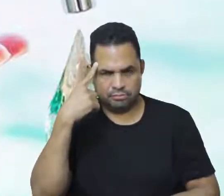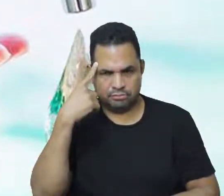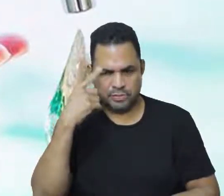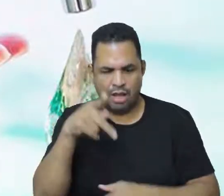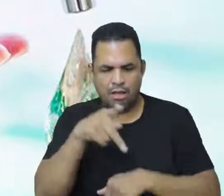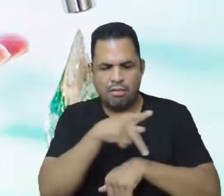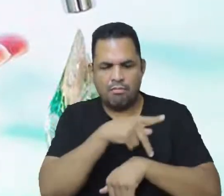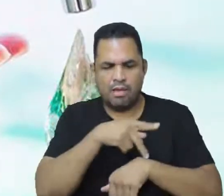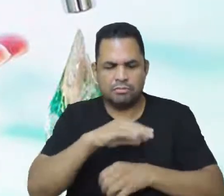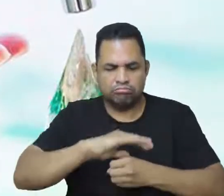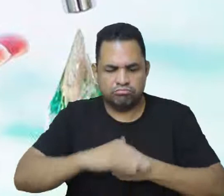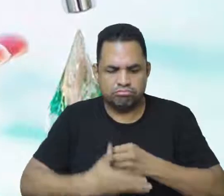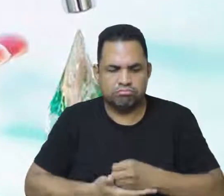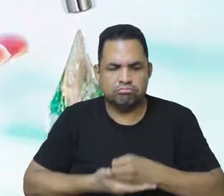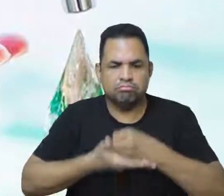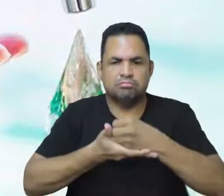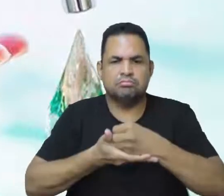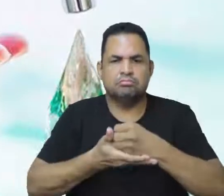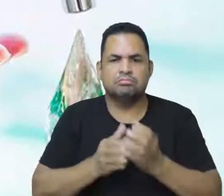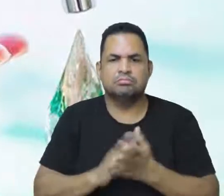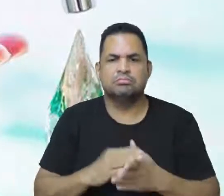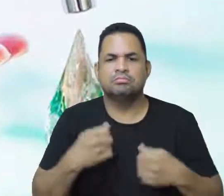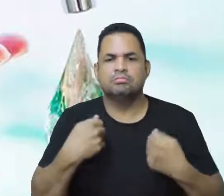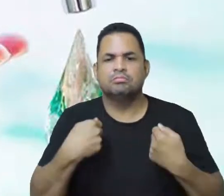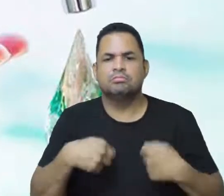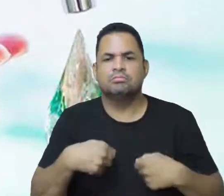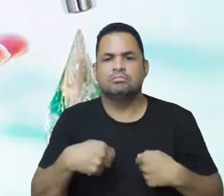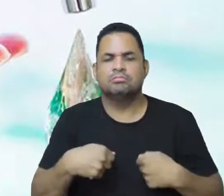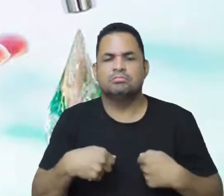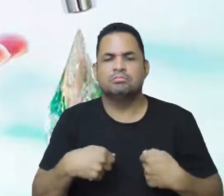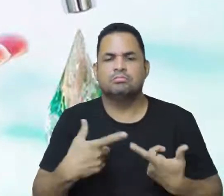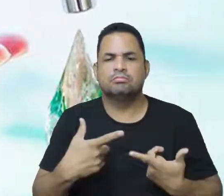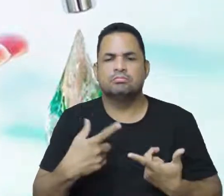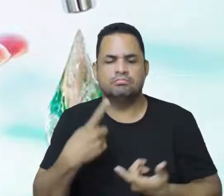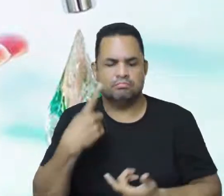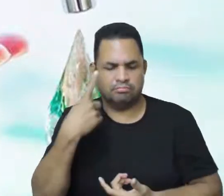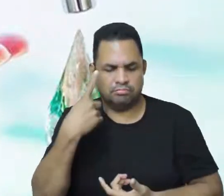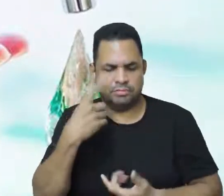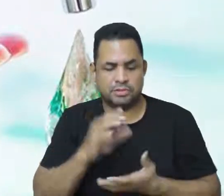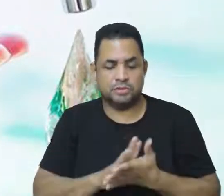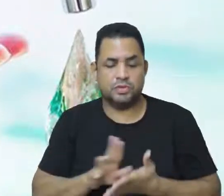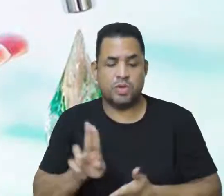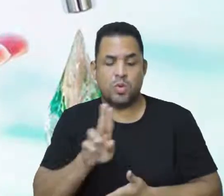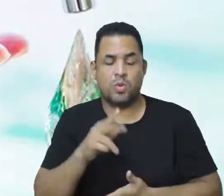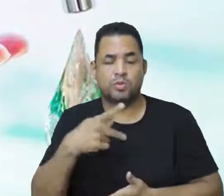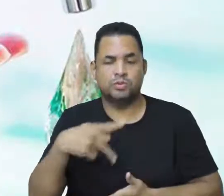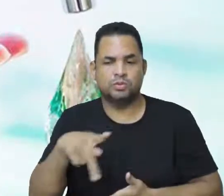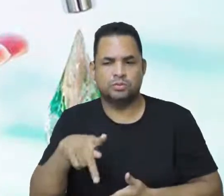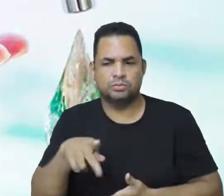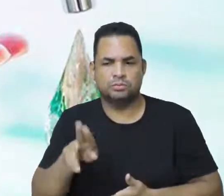mais sustentável, você tem que pensar o seu consumo.